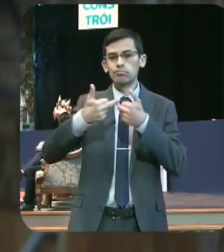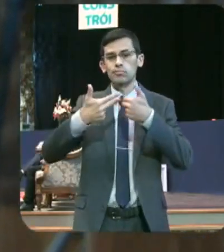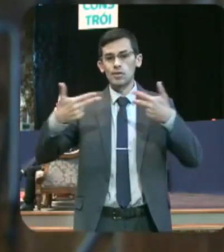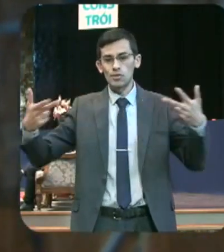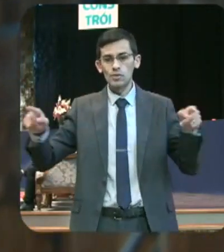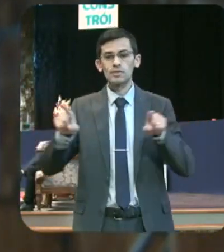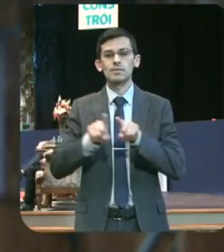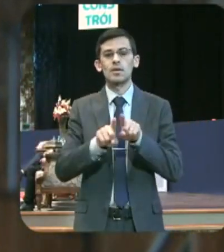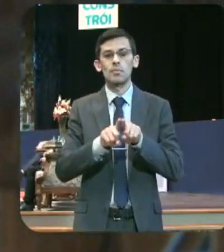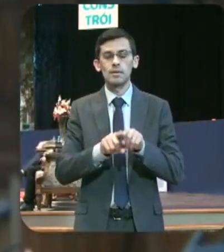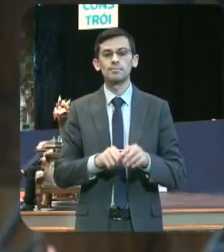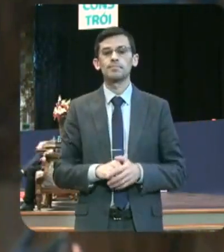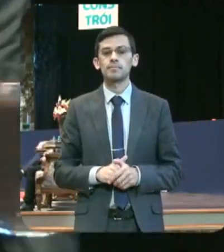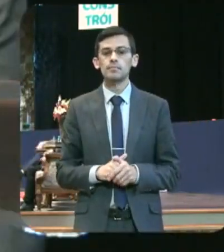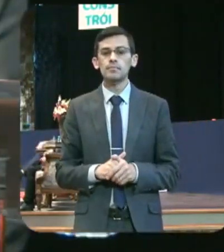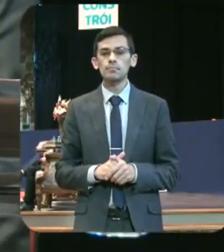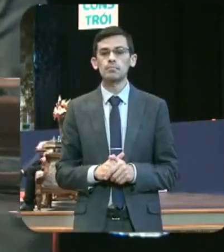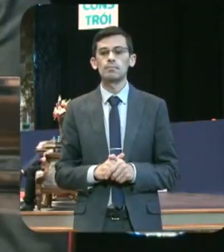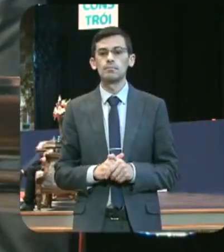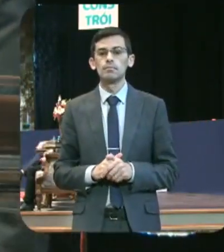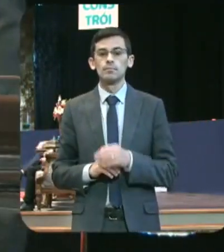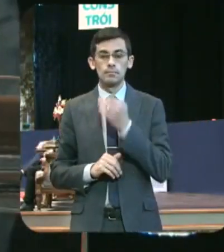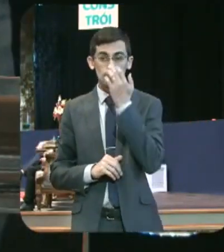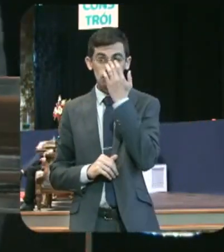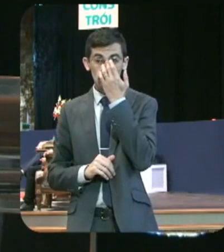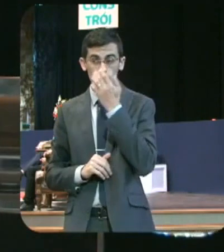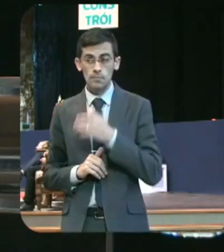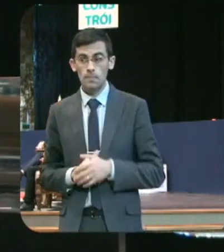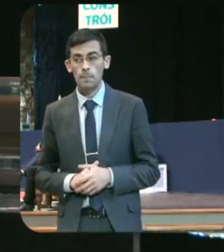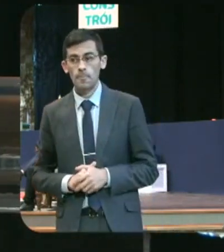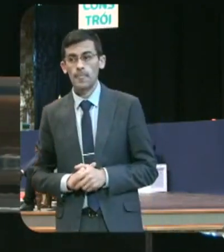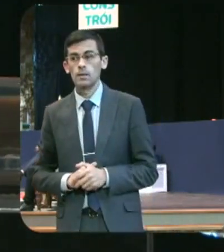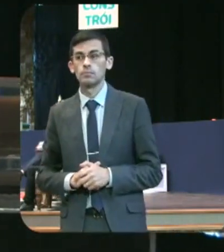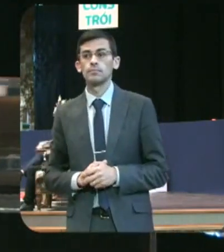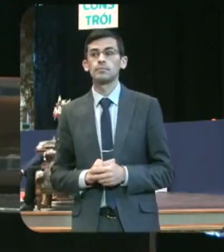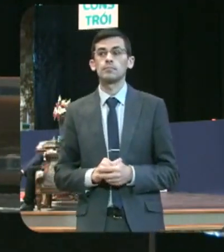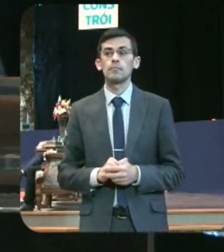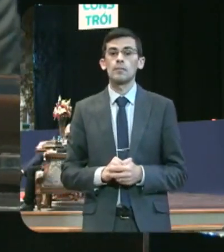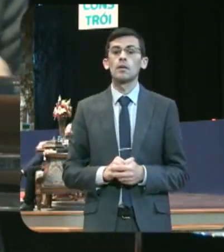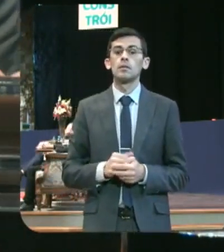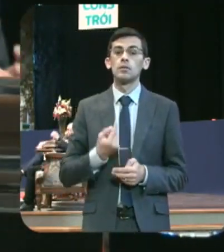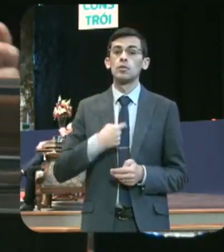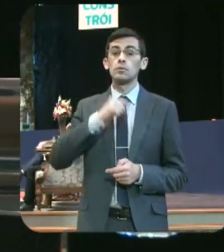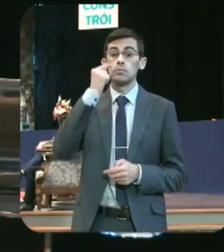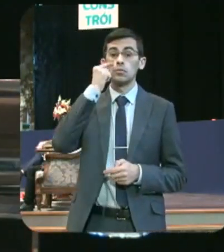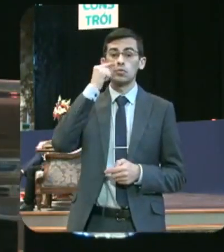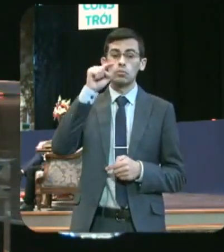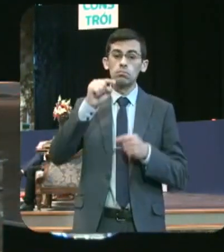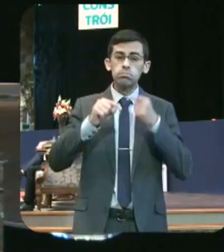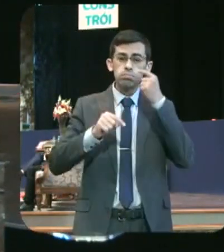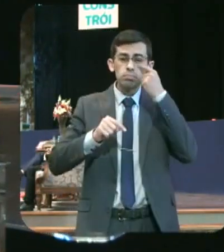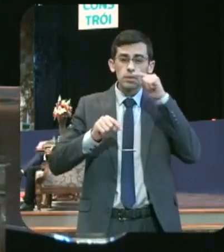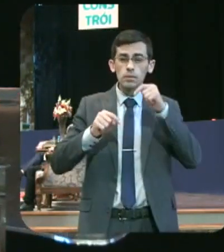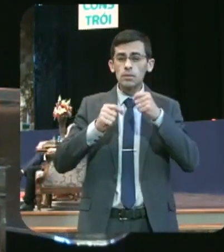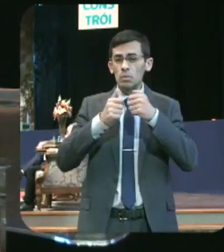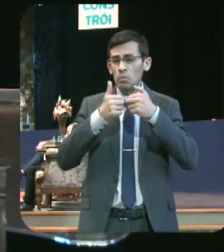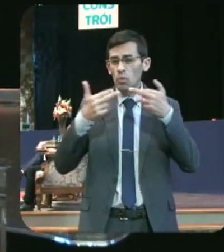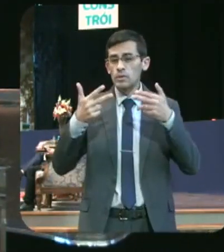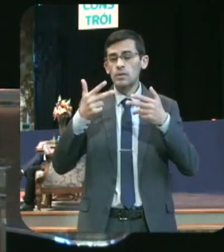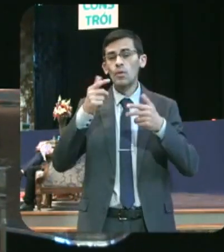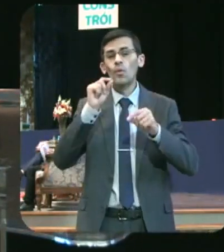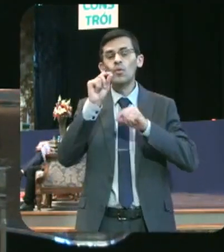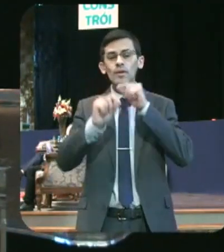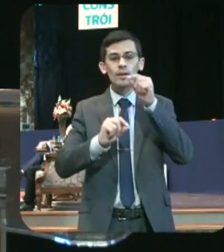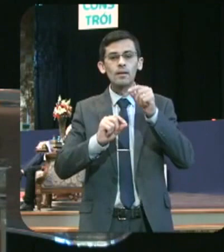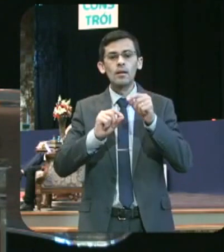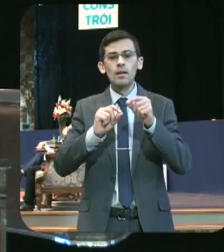é? Não é só assim não que a gente age desse jeito. A gente vai descobrir que isso faz parte